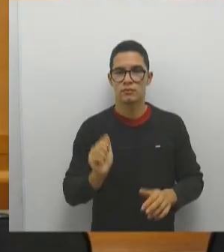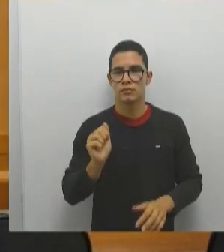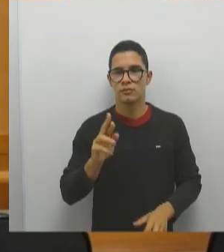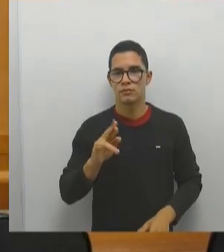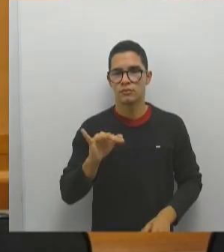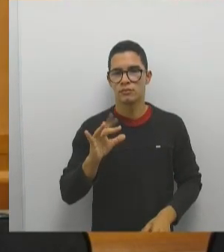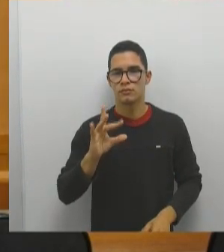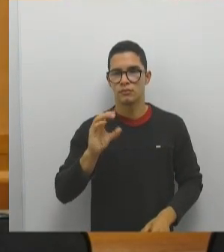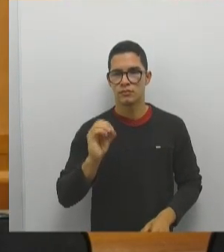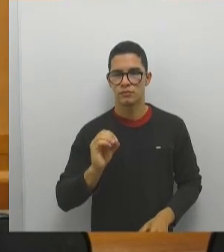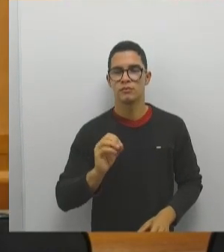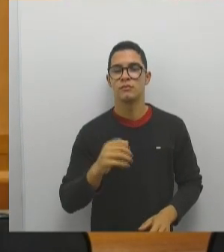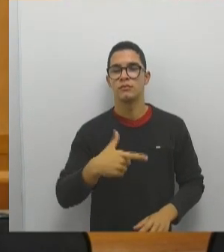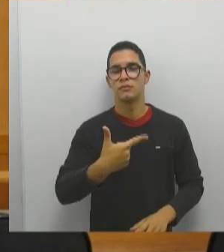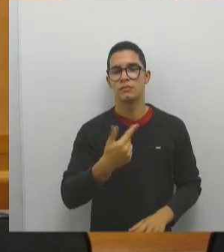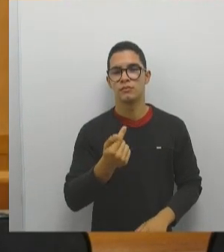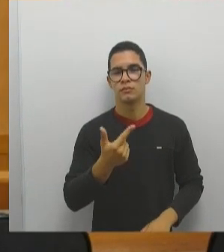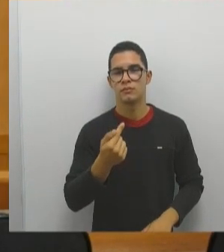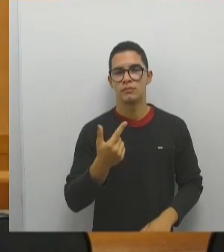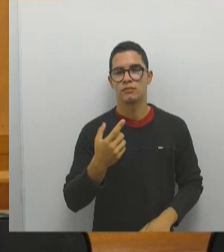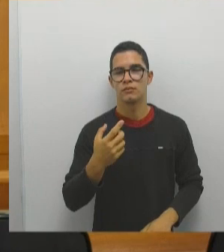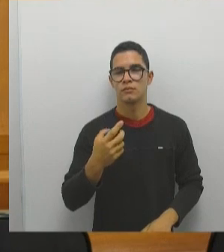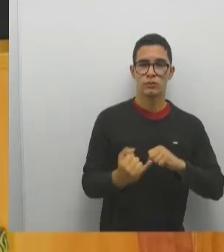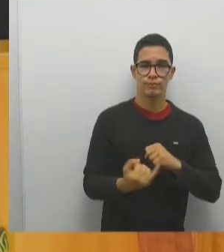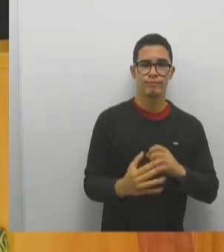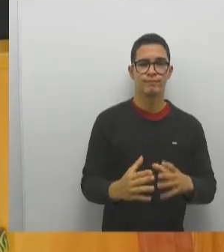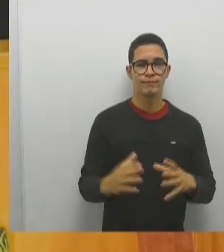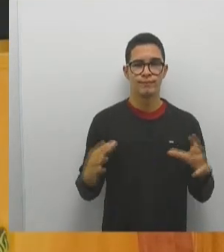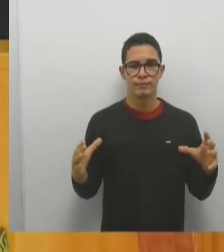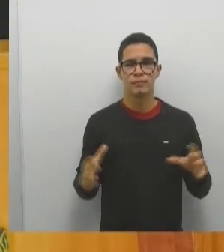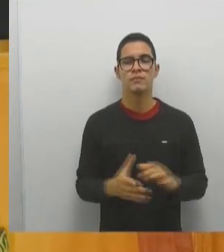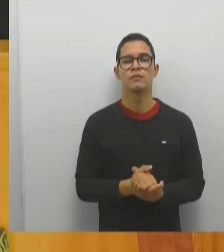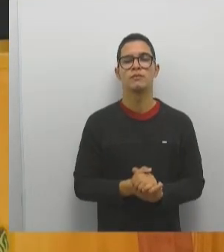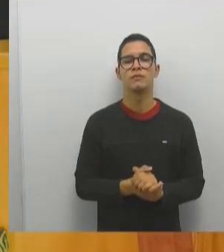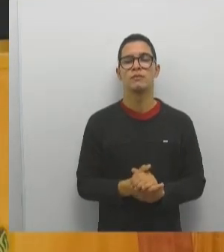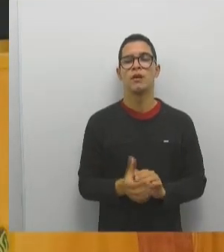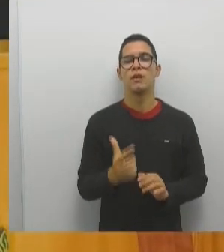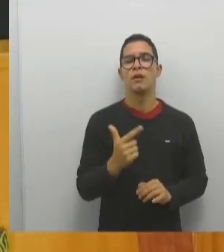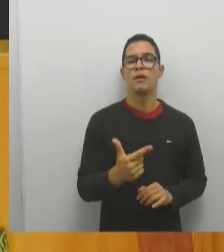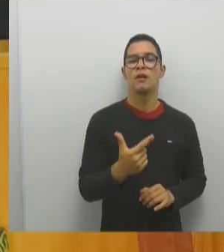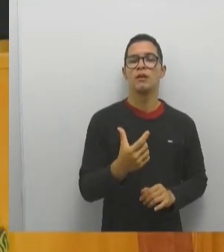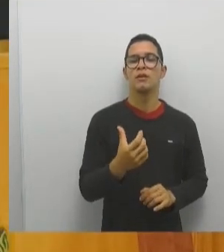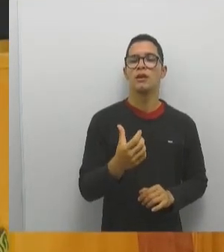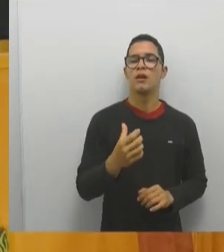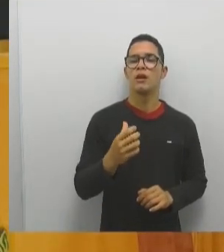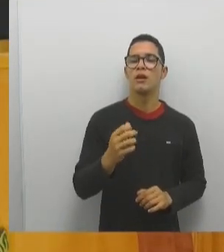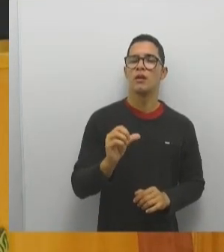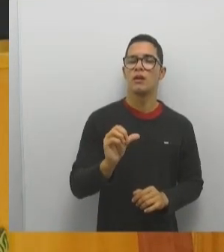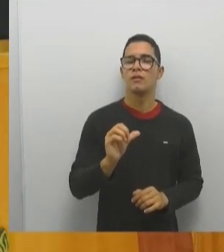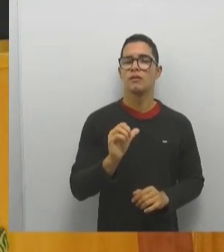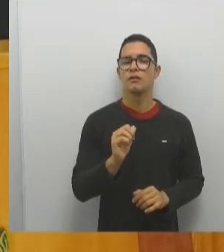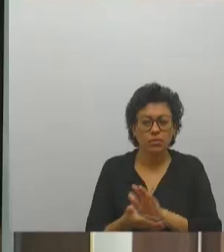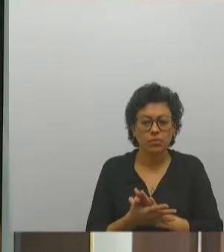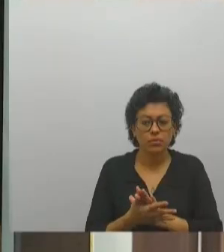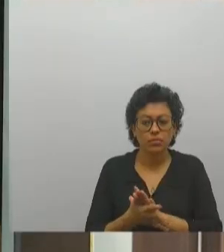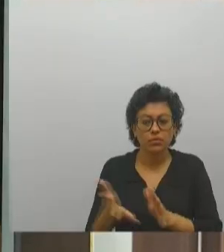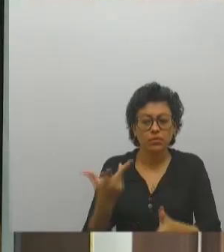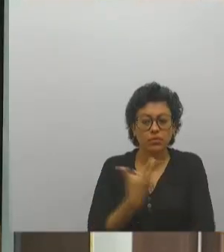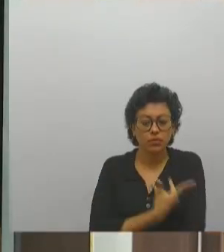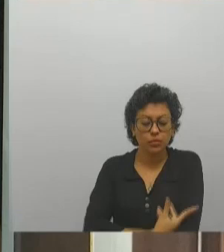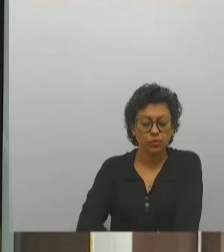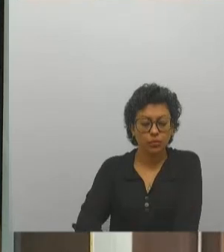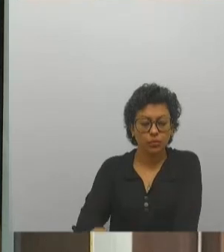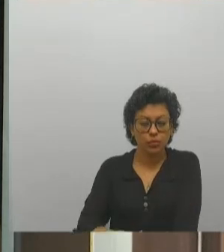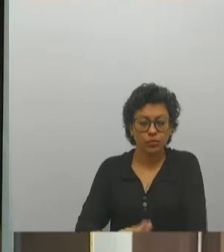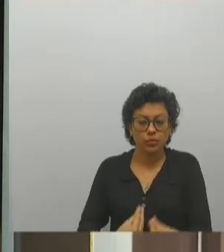Nesta terça-feira, 29 de agosto, aconteceu mais uma sessão ordinária na Câmara de Angra dos Reis. Na reunião, os